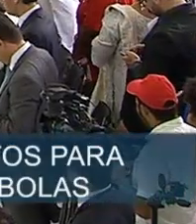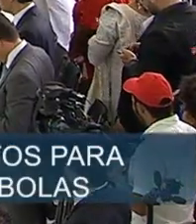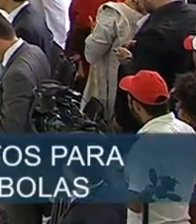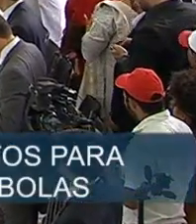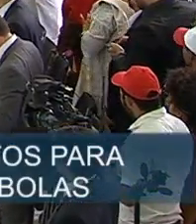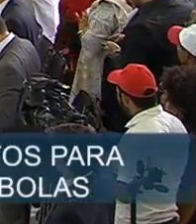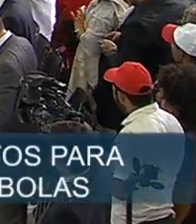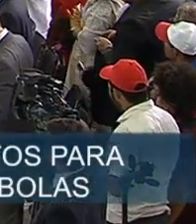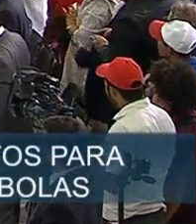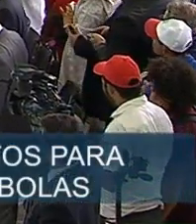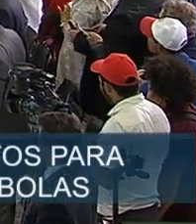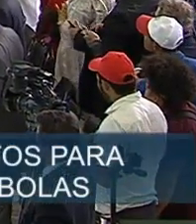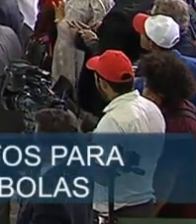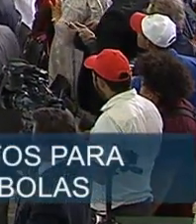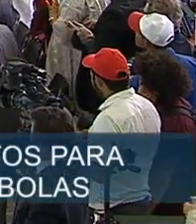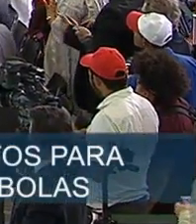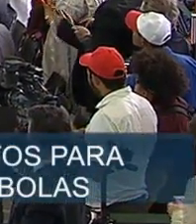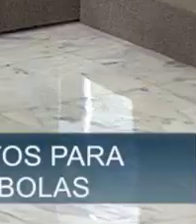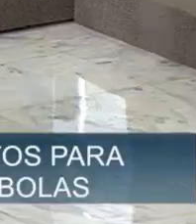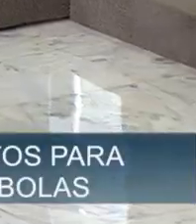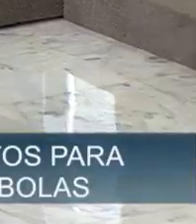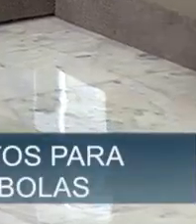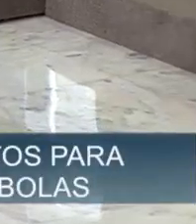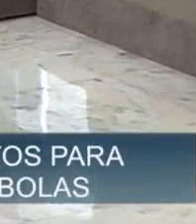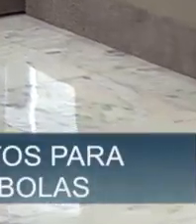Também Monte Belo, no Maranhão.